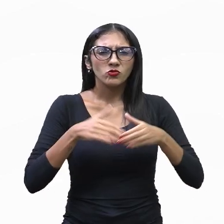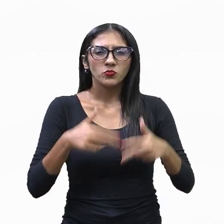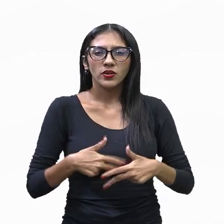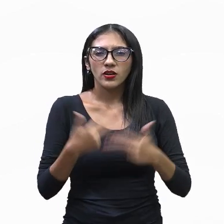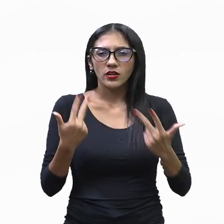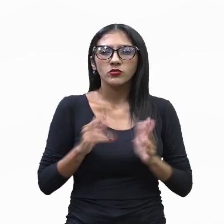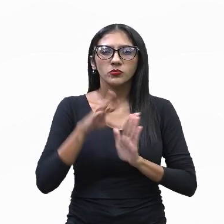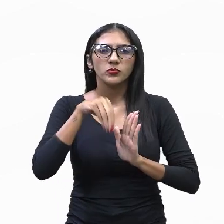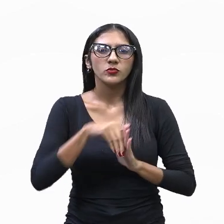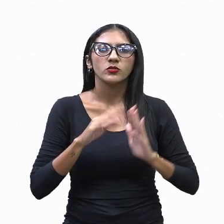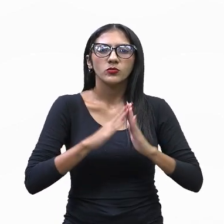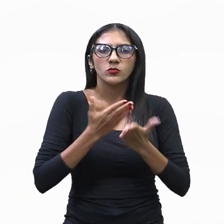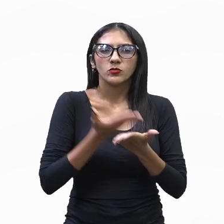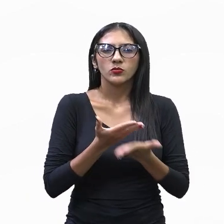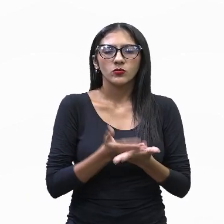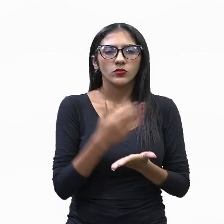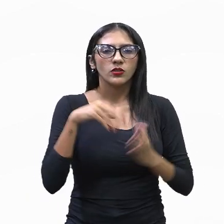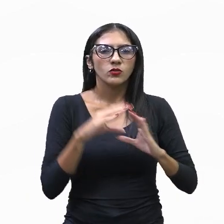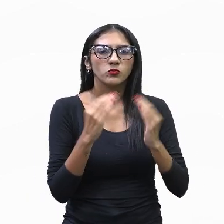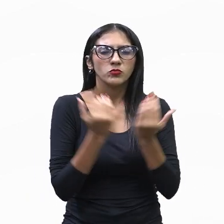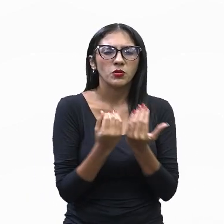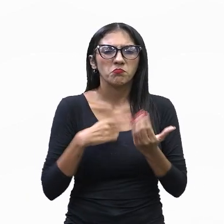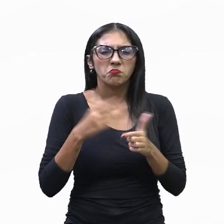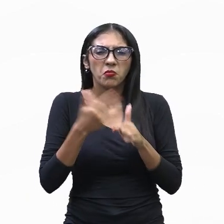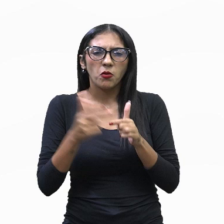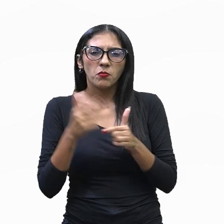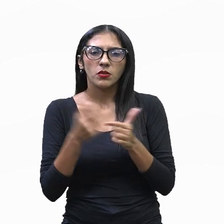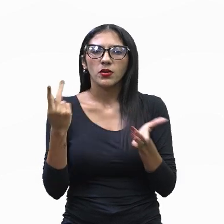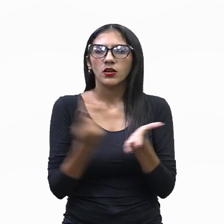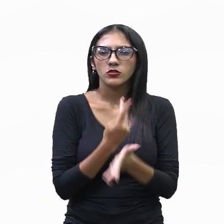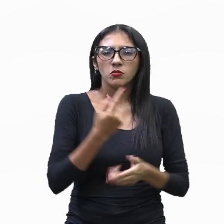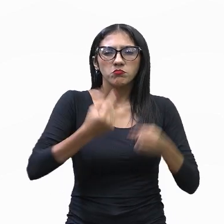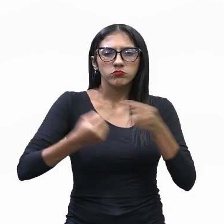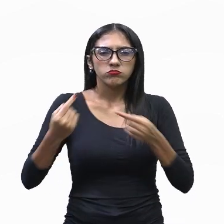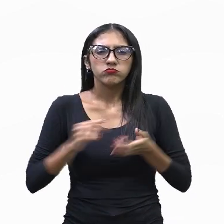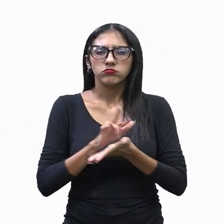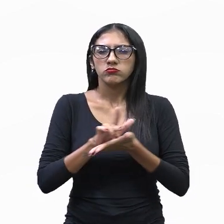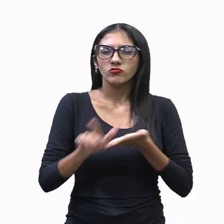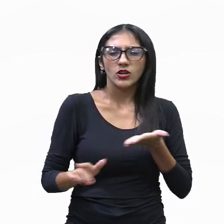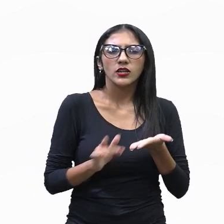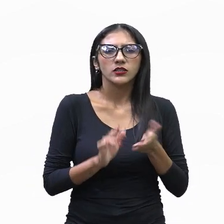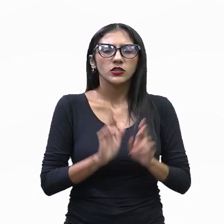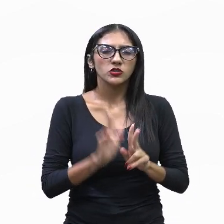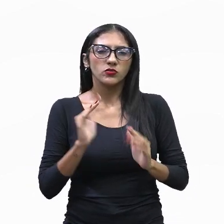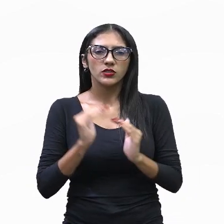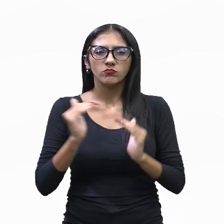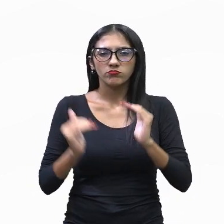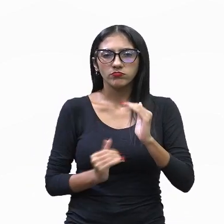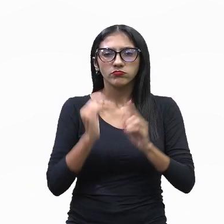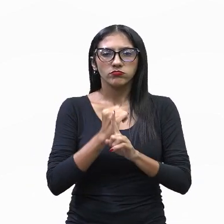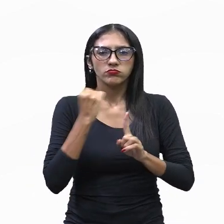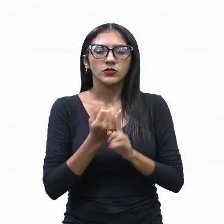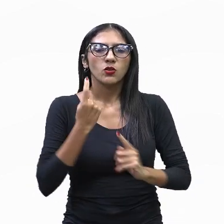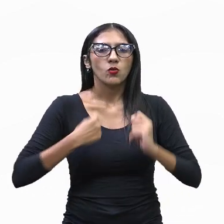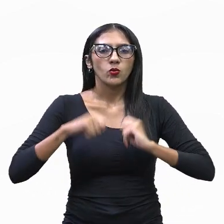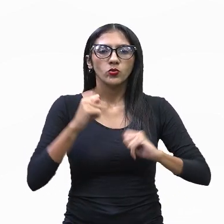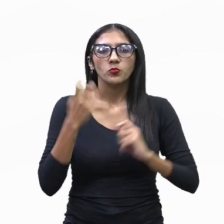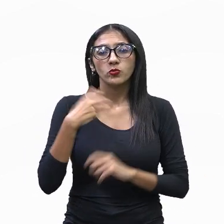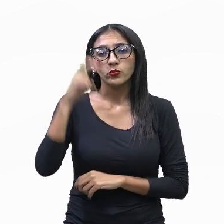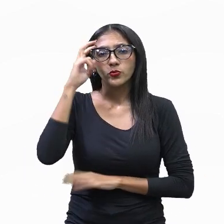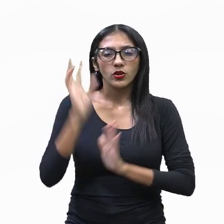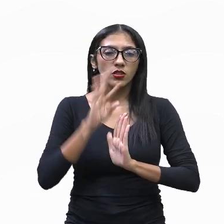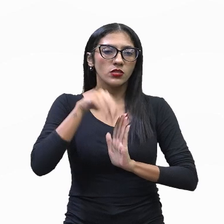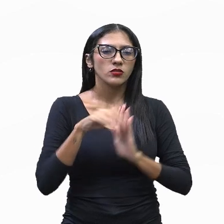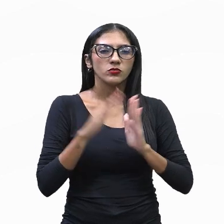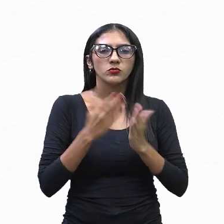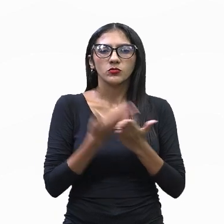comunidade escolar convivem com os conflitos que ocorrem diante das diferenças socioeconômicas e culturais na escola e na